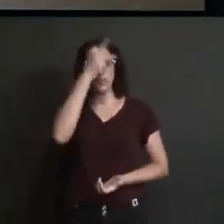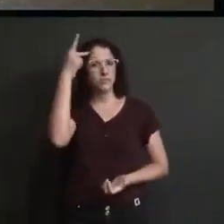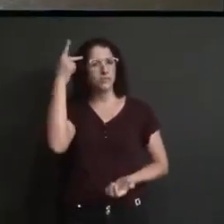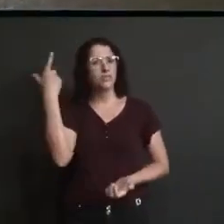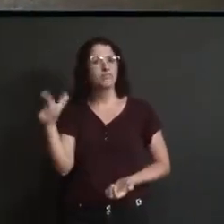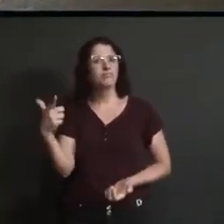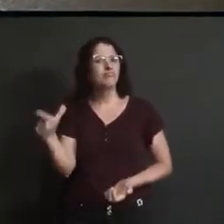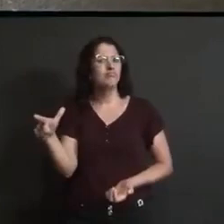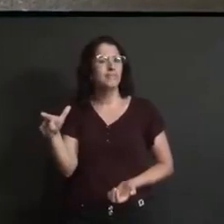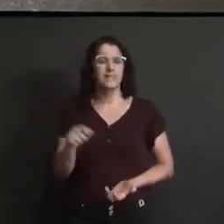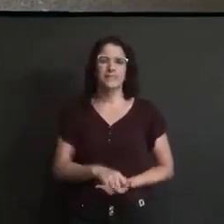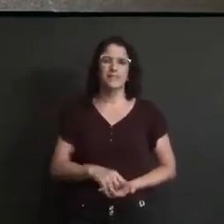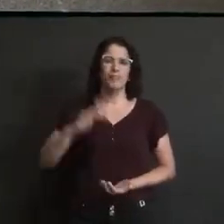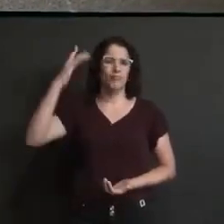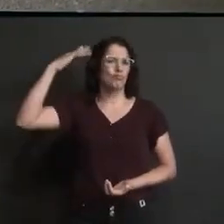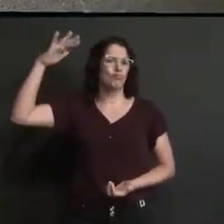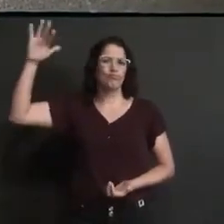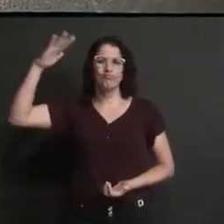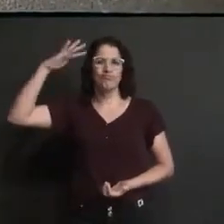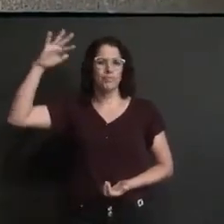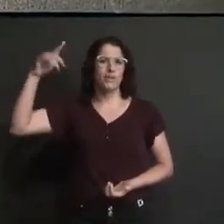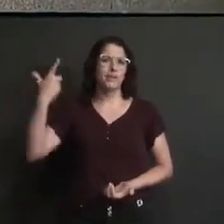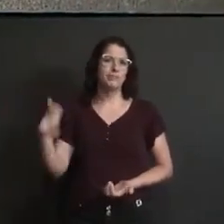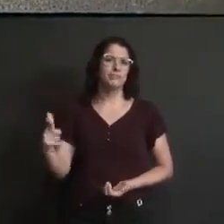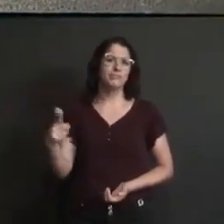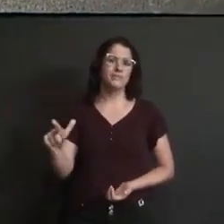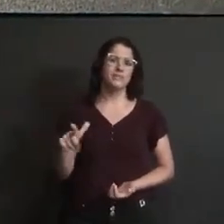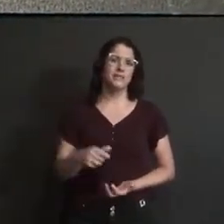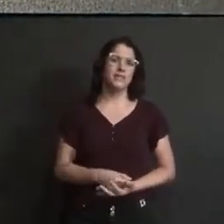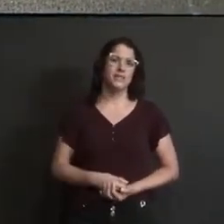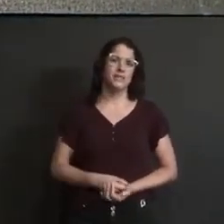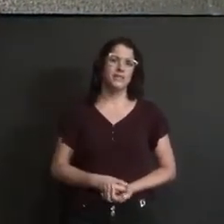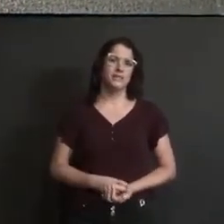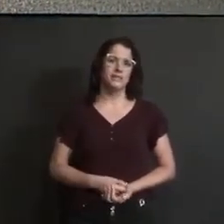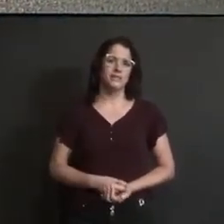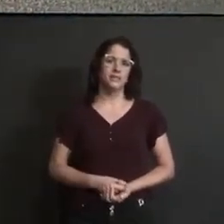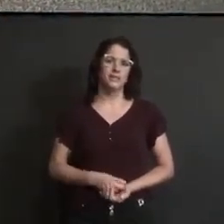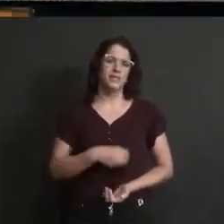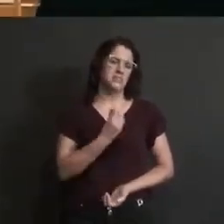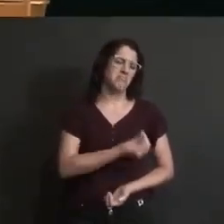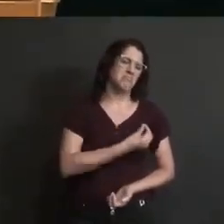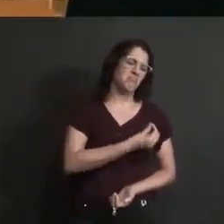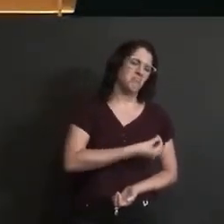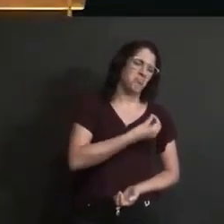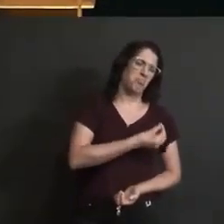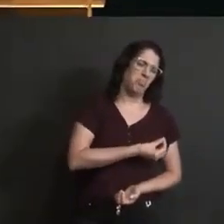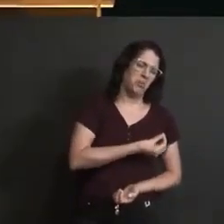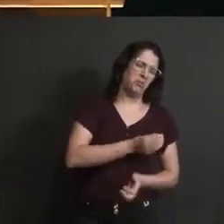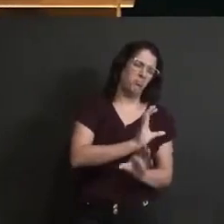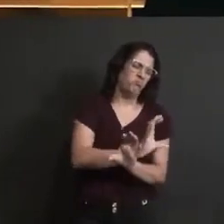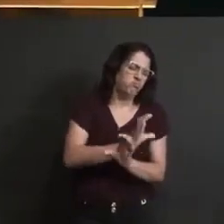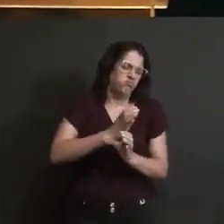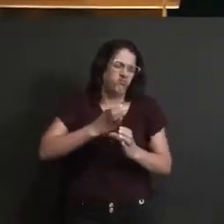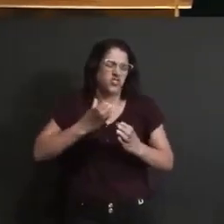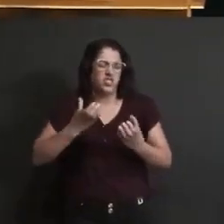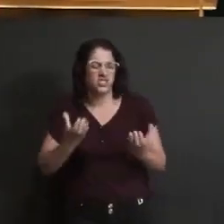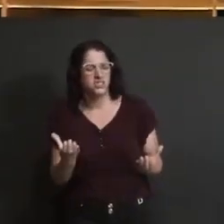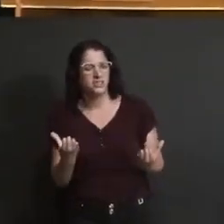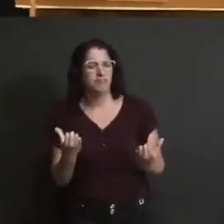Tem gente que não tem sonho, muita gente não tem sonho. Uma vida seca, uma vida